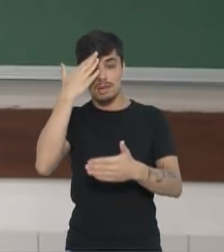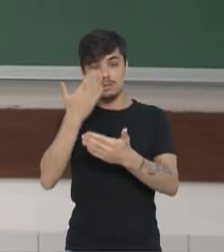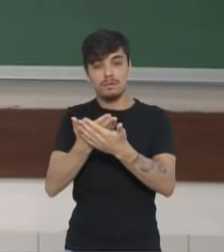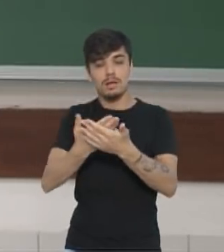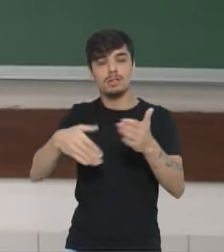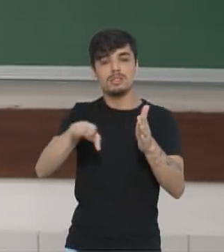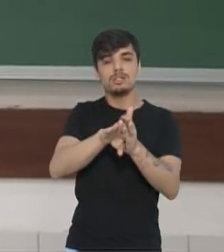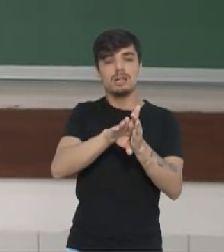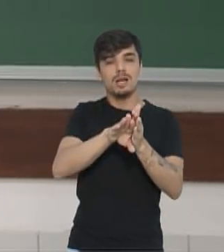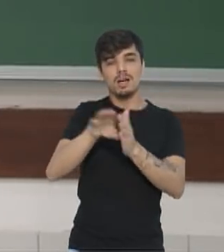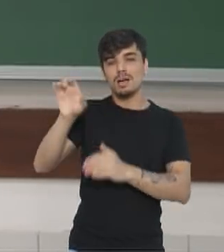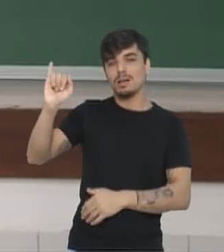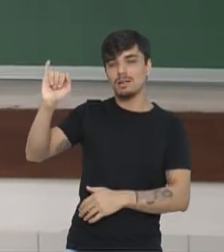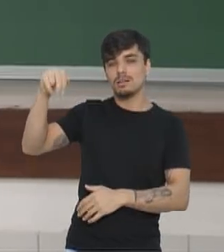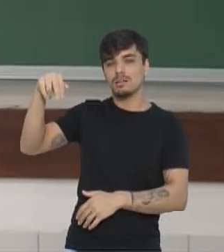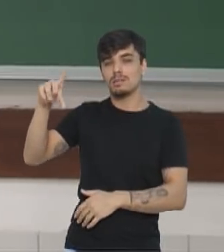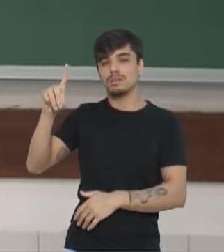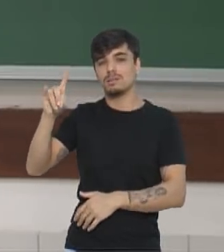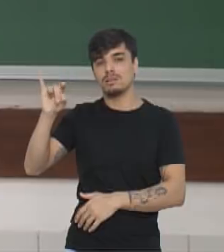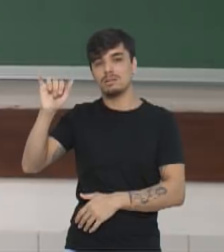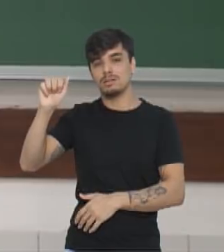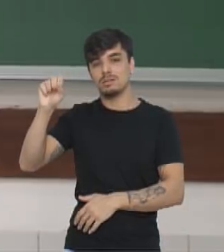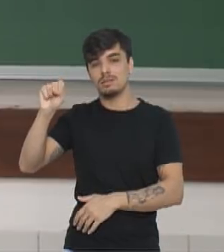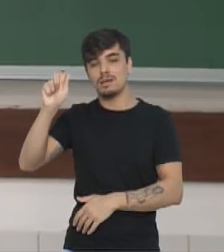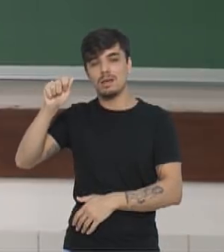Índias, que seria o continente asiático.